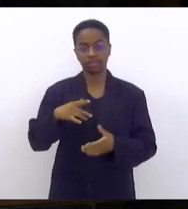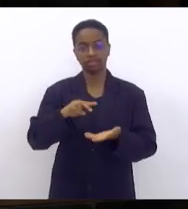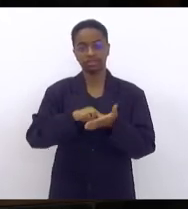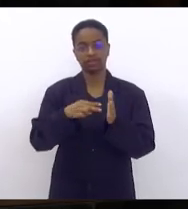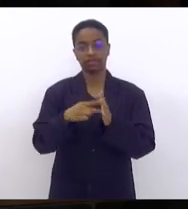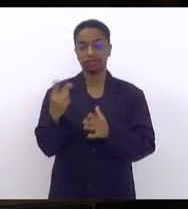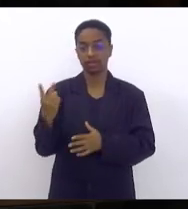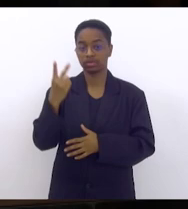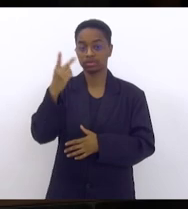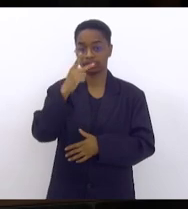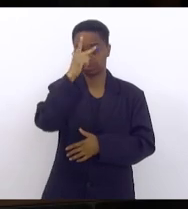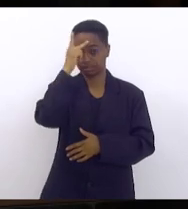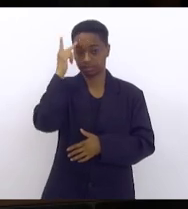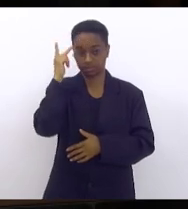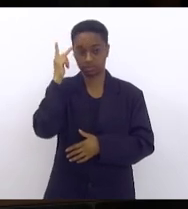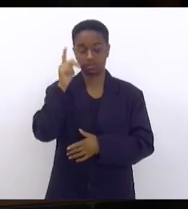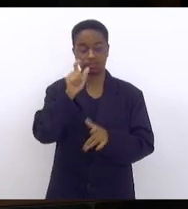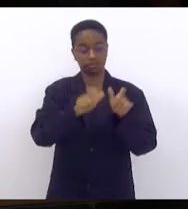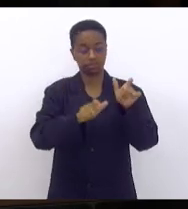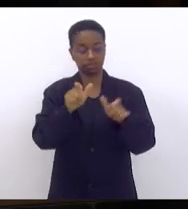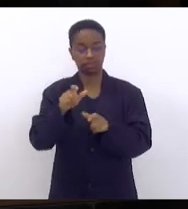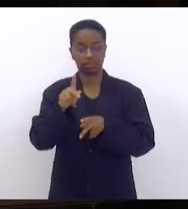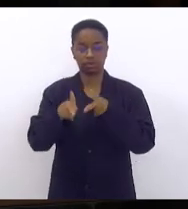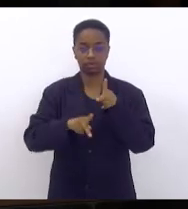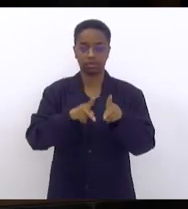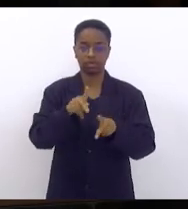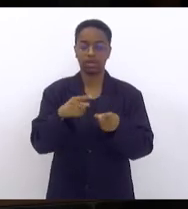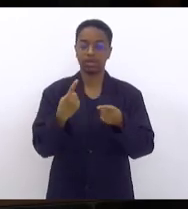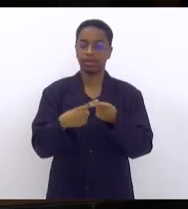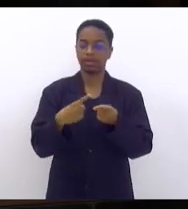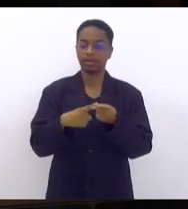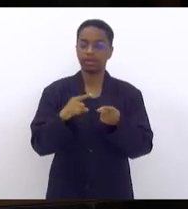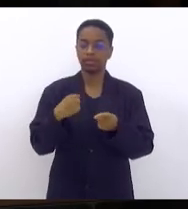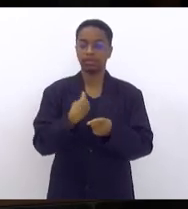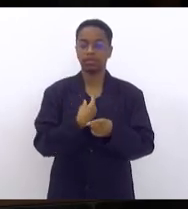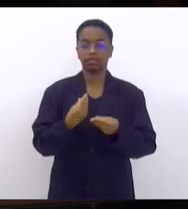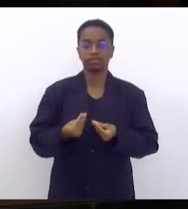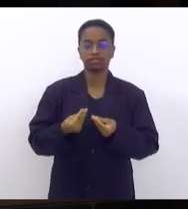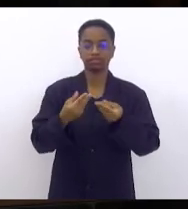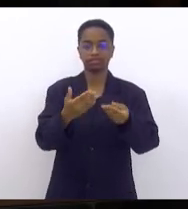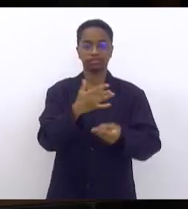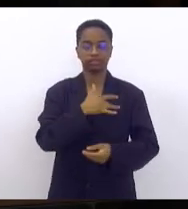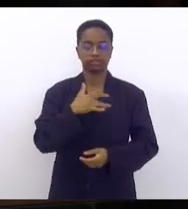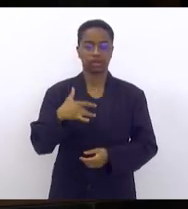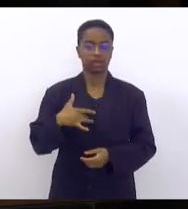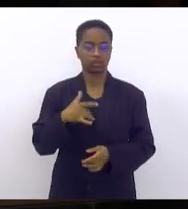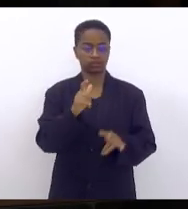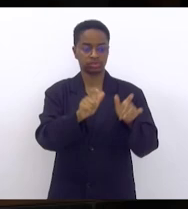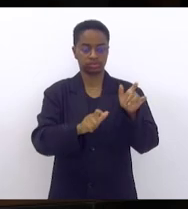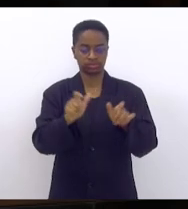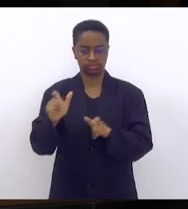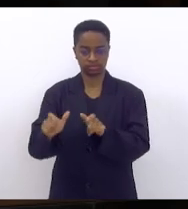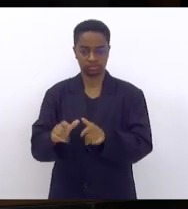né? É valorizar o povo, né? Porque nós levamos saúde para dentro da casa das pessoas.